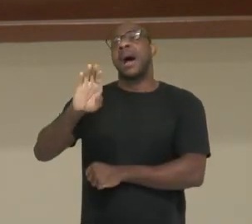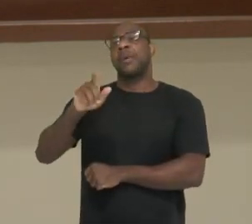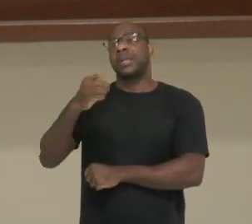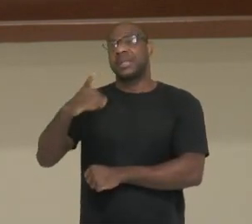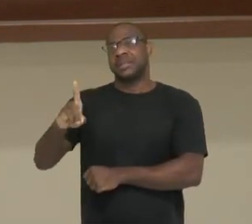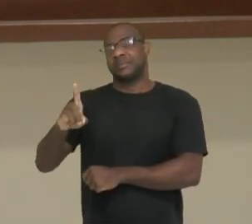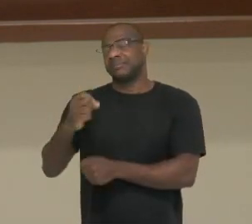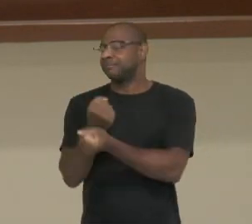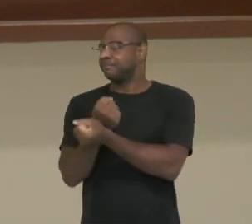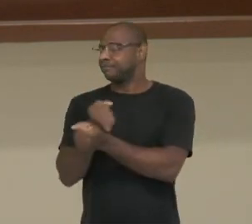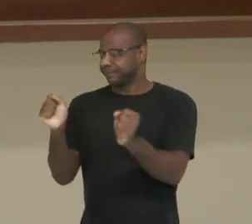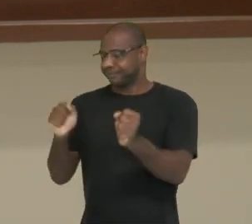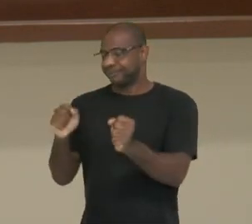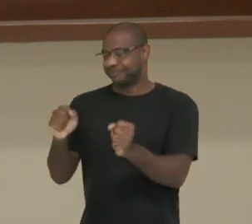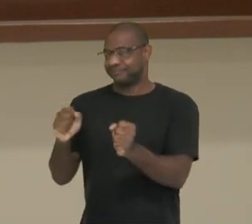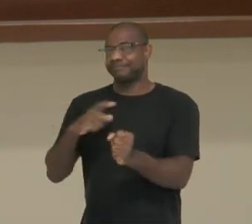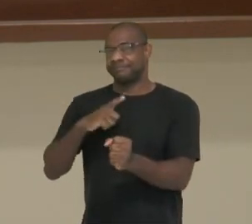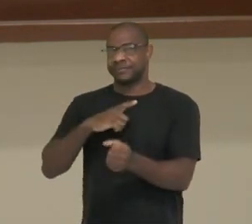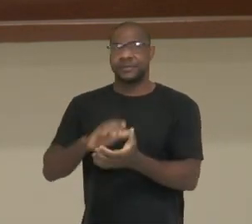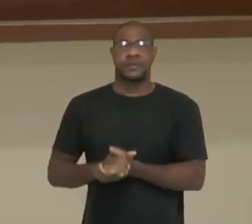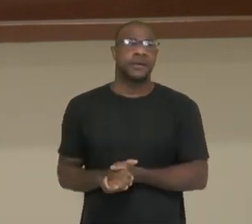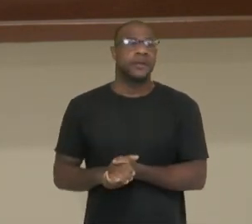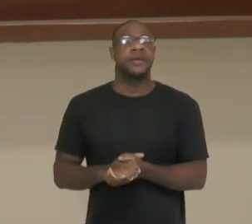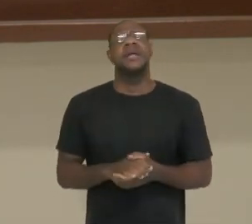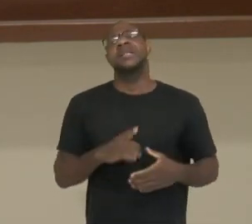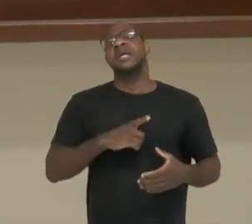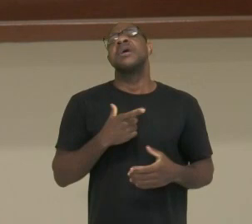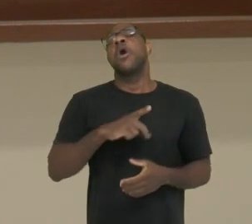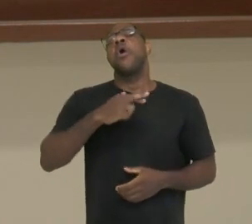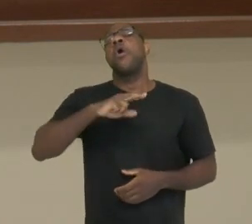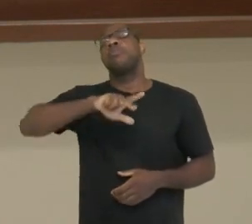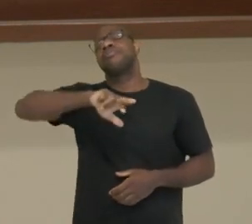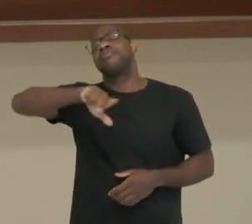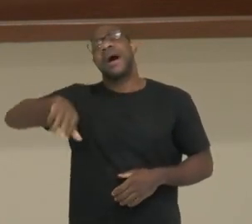Lei Eusébio de Queiroz, de 1850, que proibia